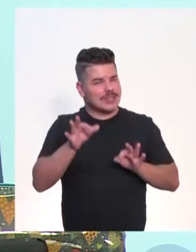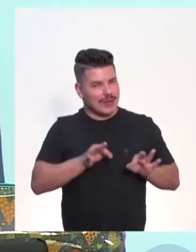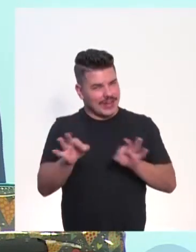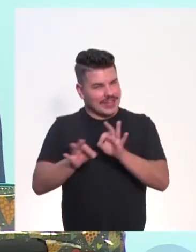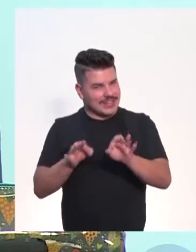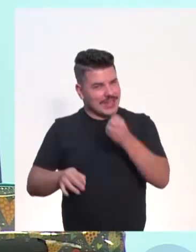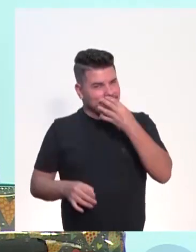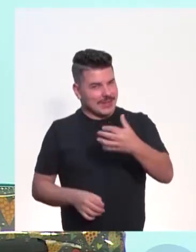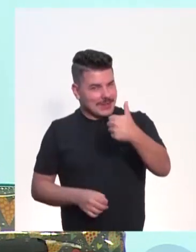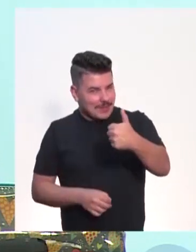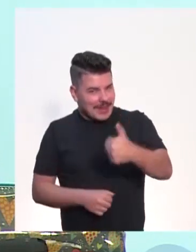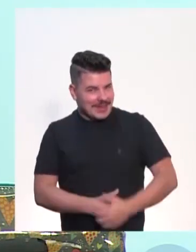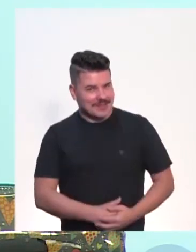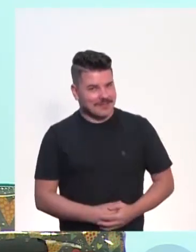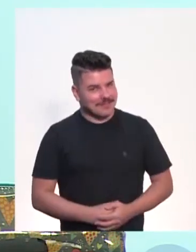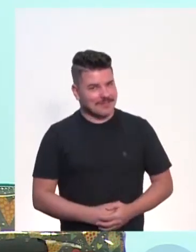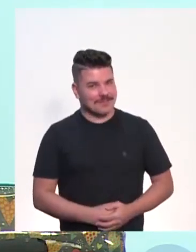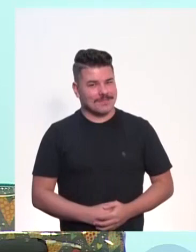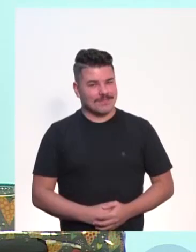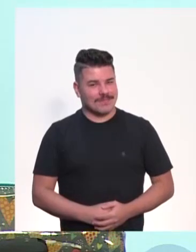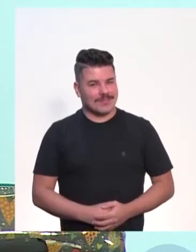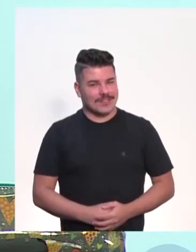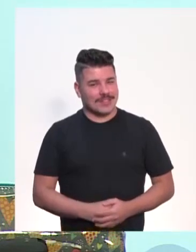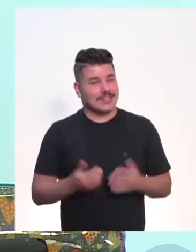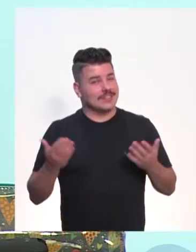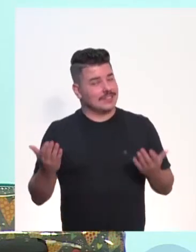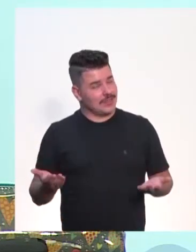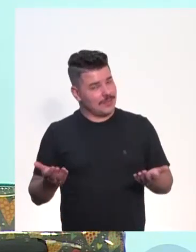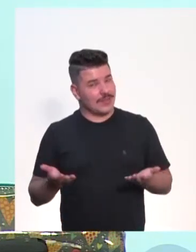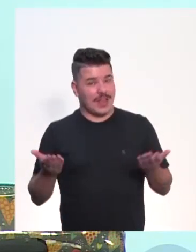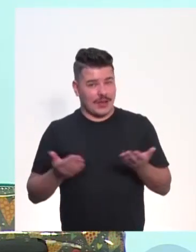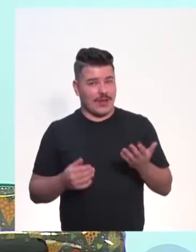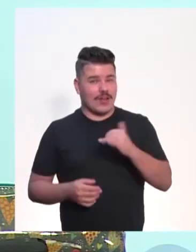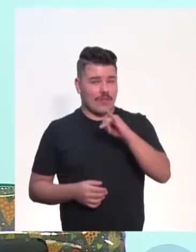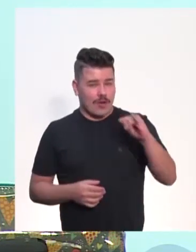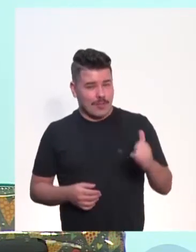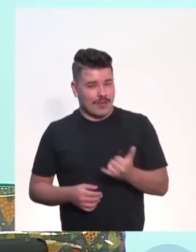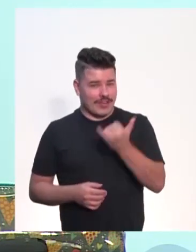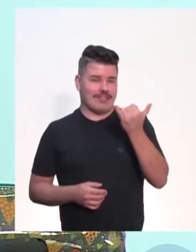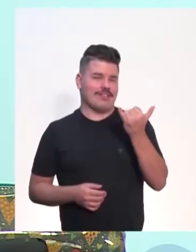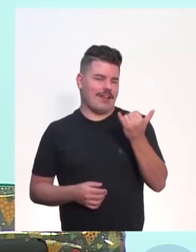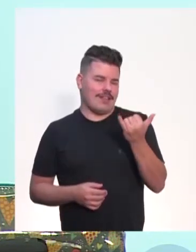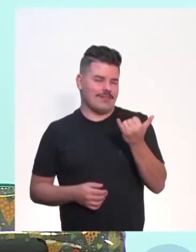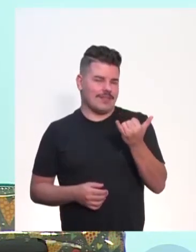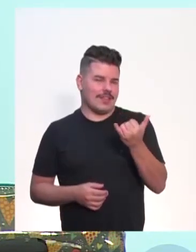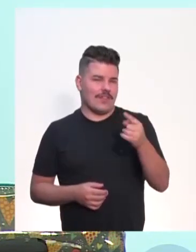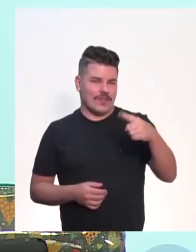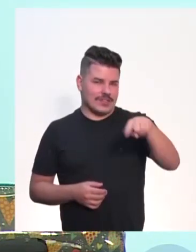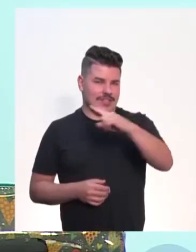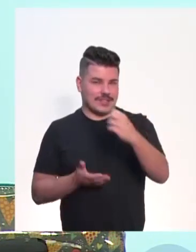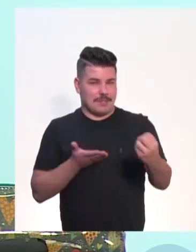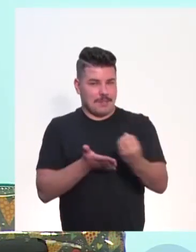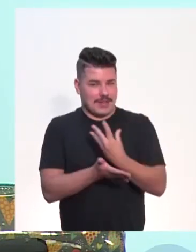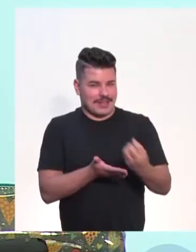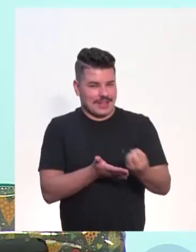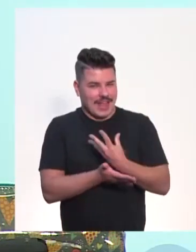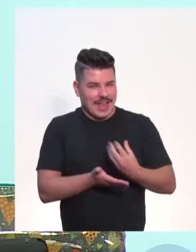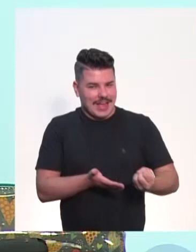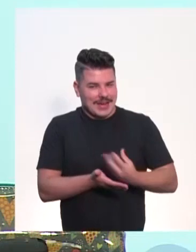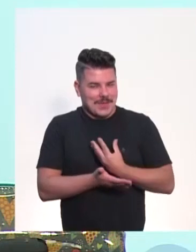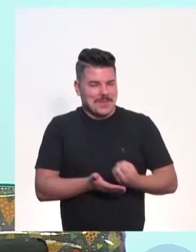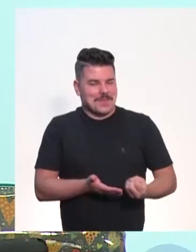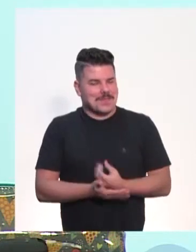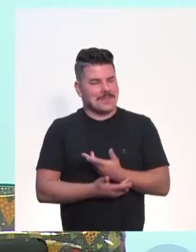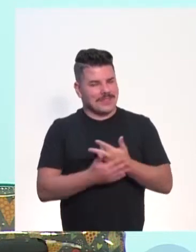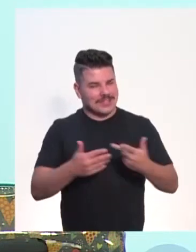bem? Então, aproveitando aqui para trazer algumas das contribuições que vocês fizeram. Bom, tem